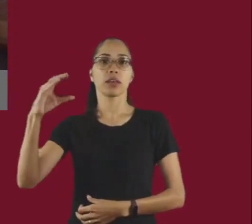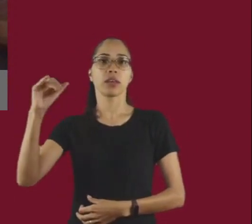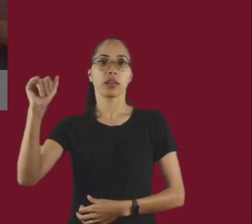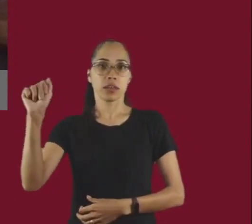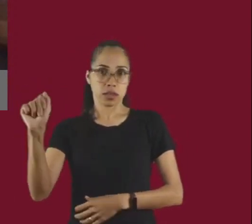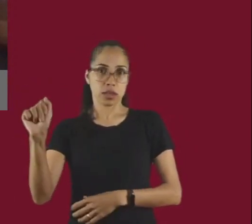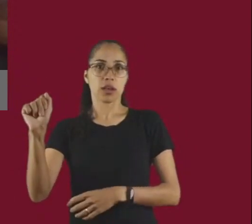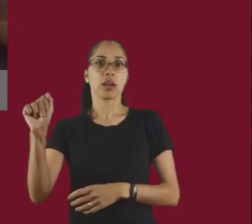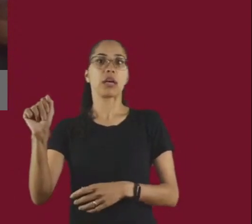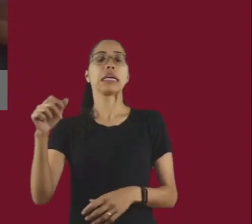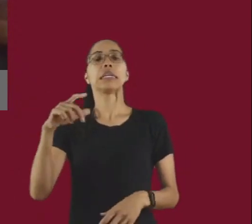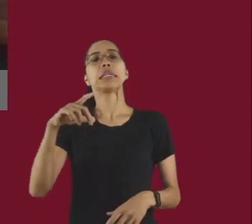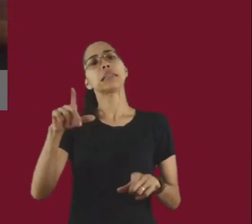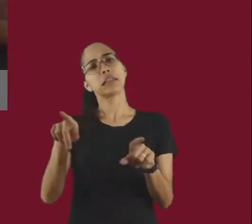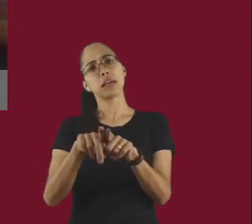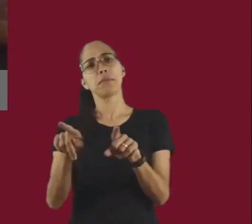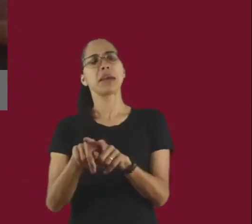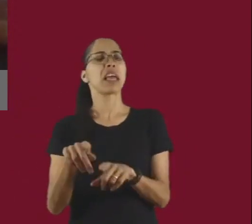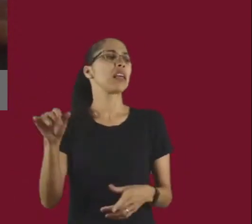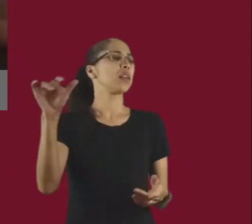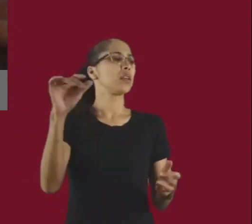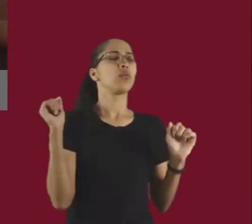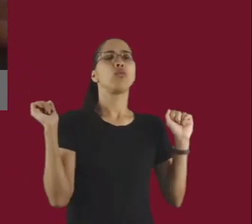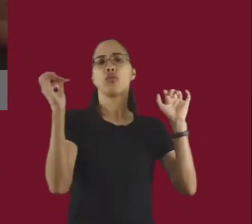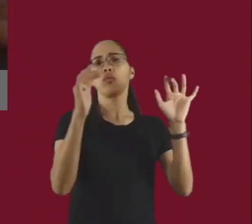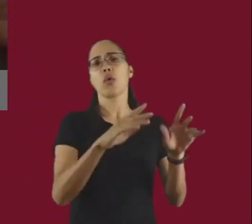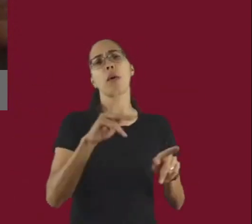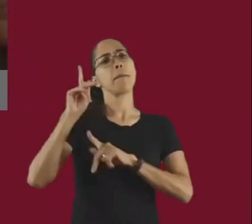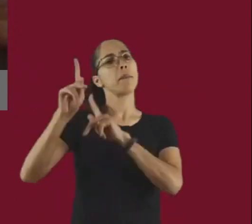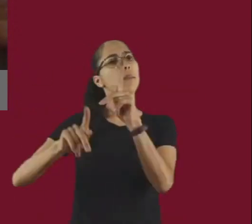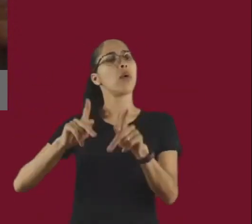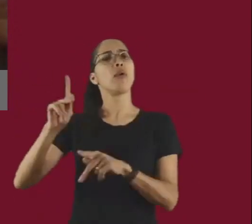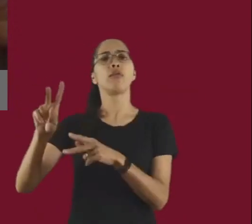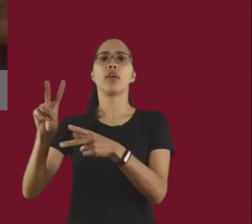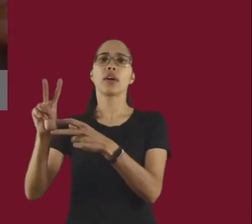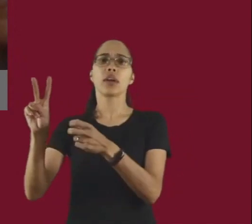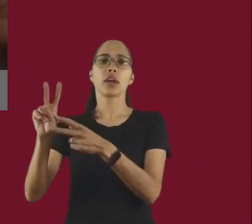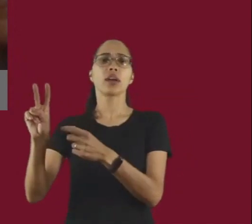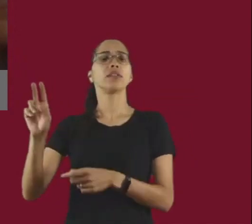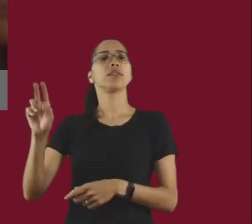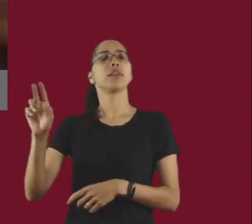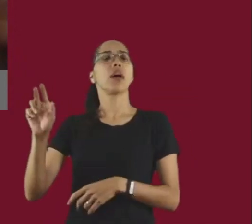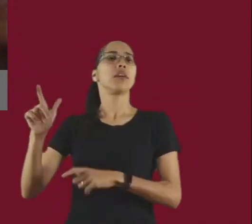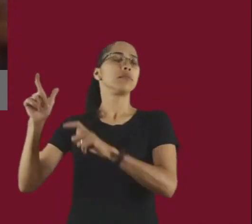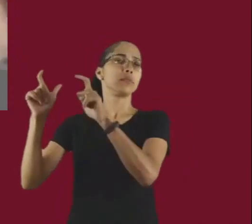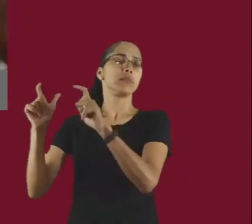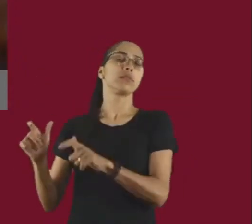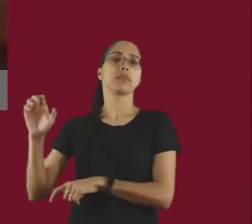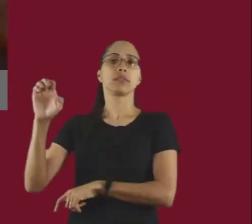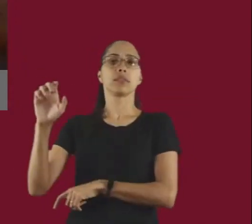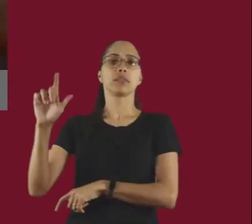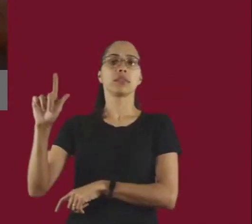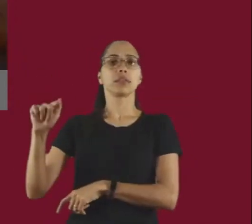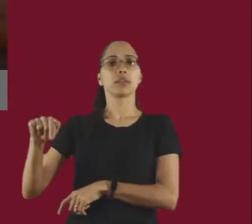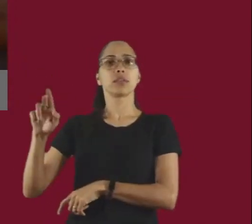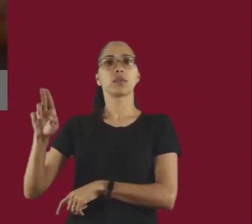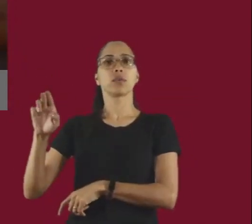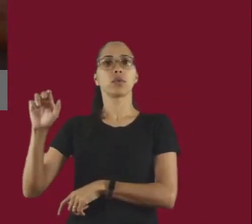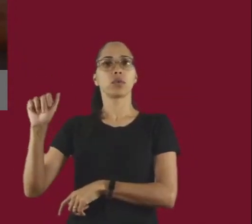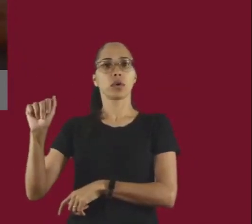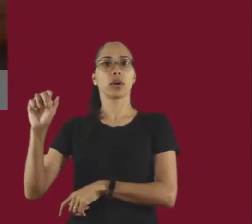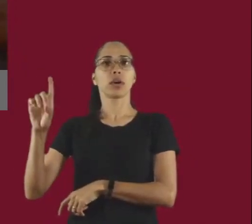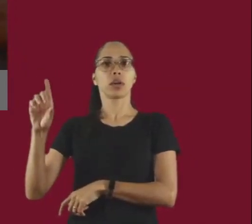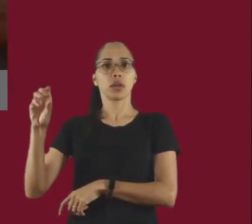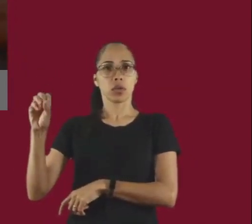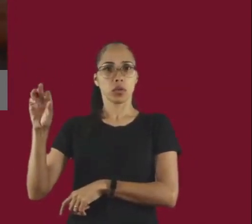Equador, e ele falava, nós descendemos do jaguar, e é isso. Então,